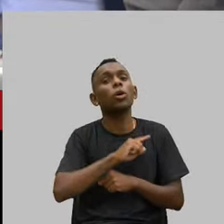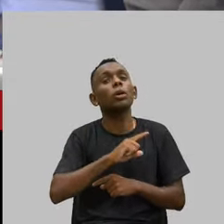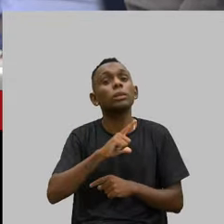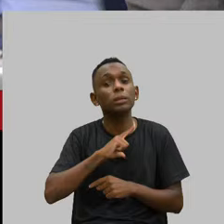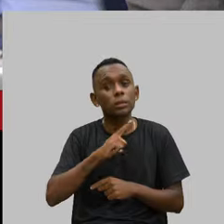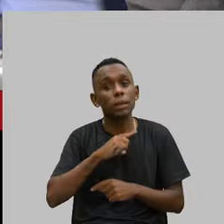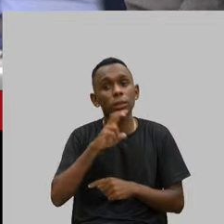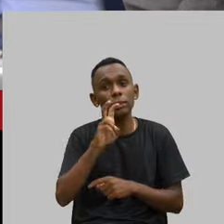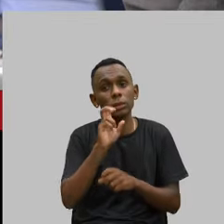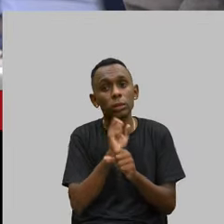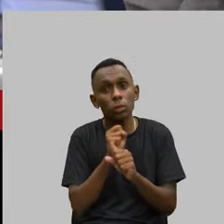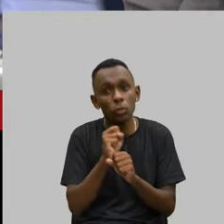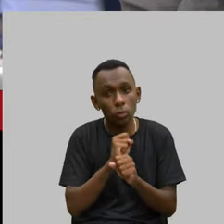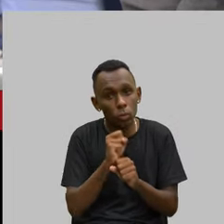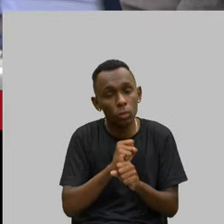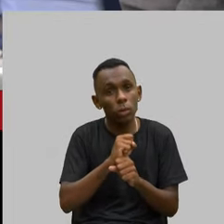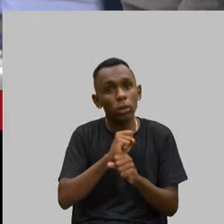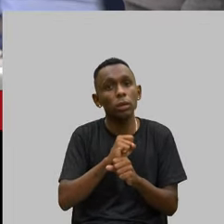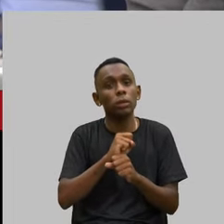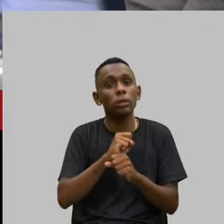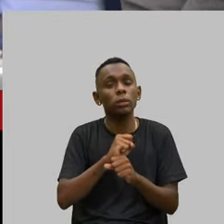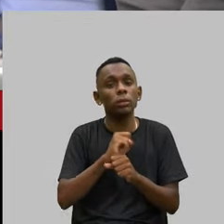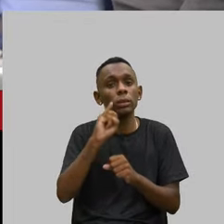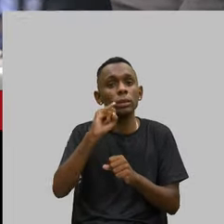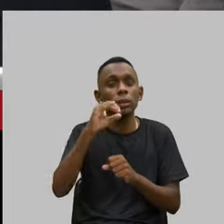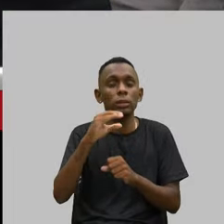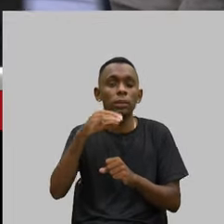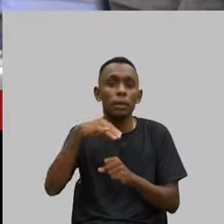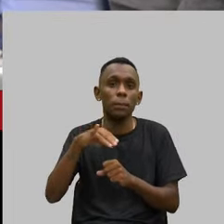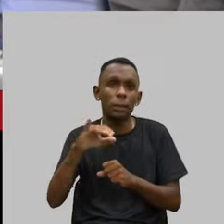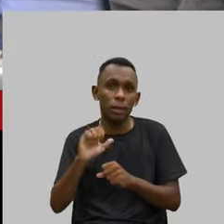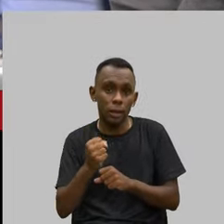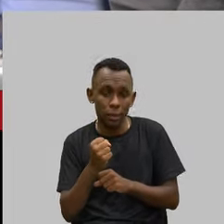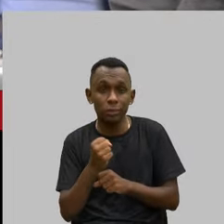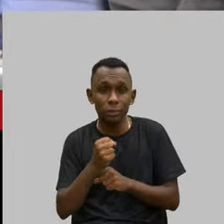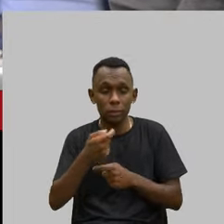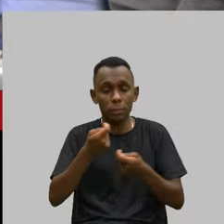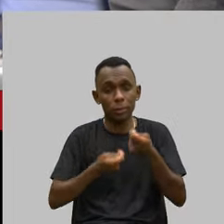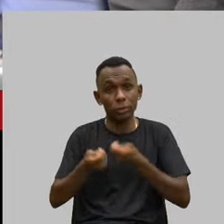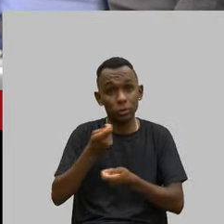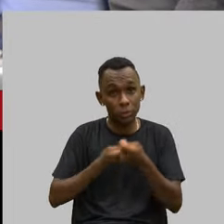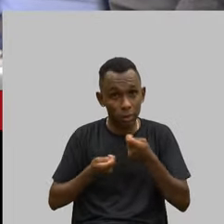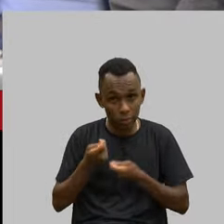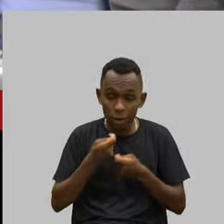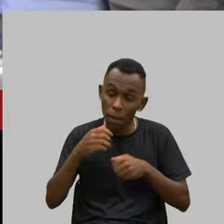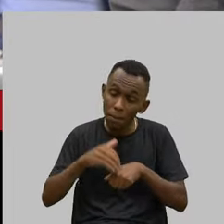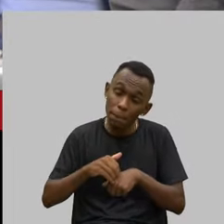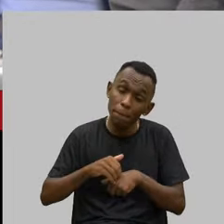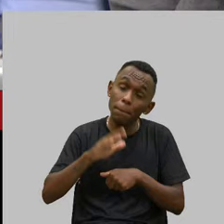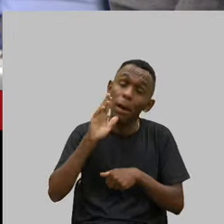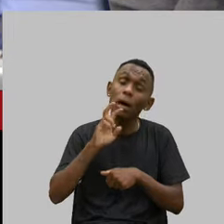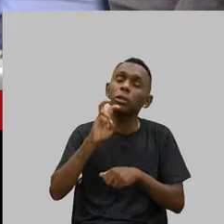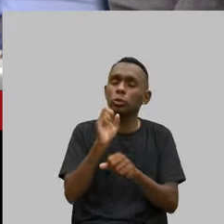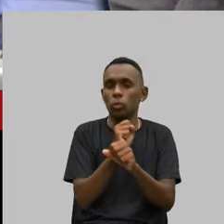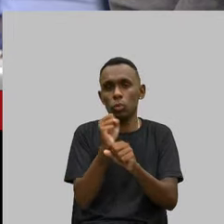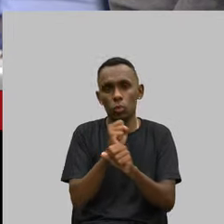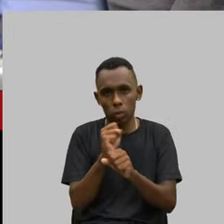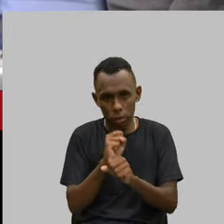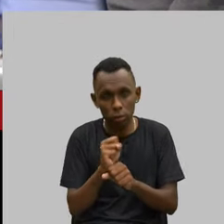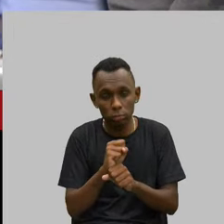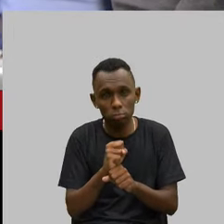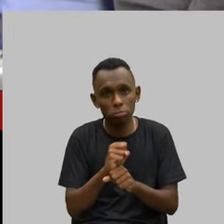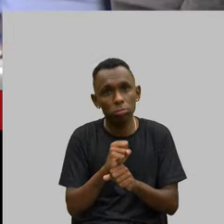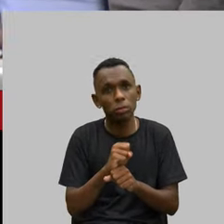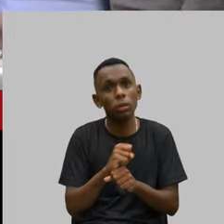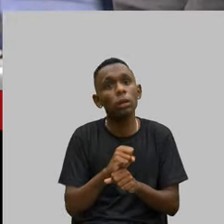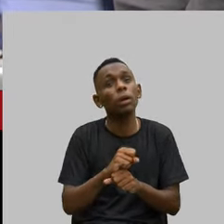anos de ICMS para administrar na realidade mais que isso então Eh o ICMS sim ele